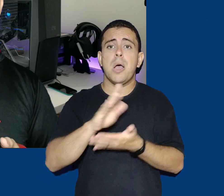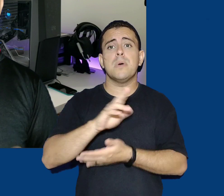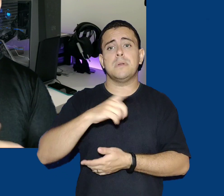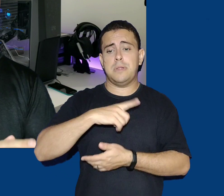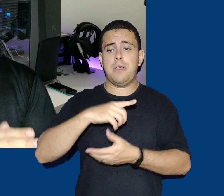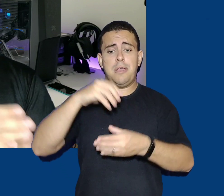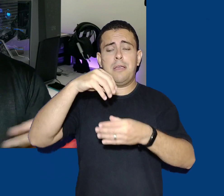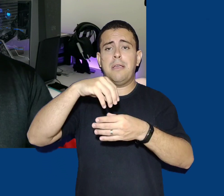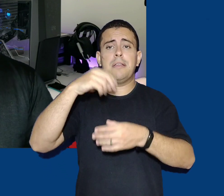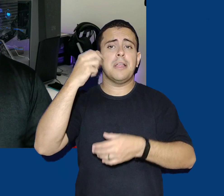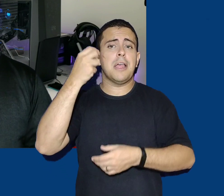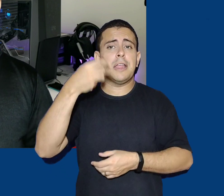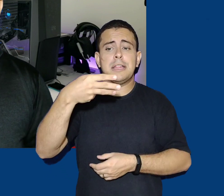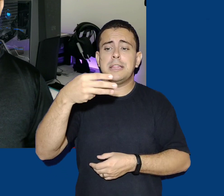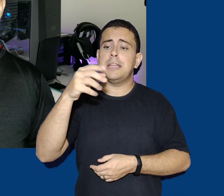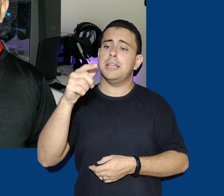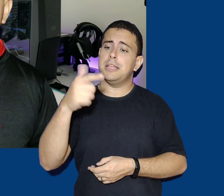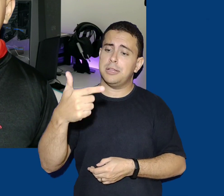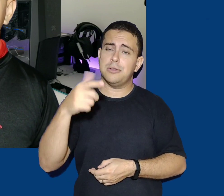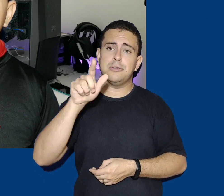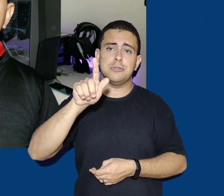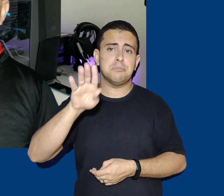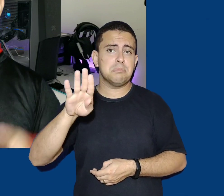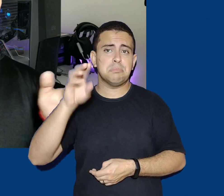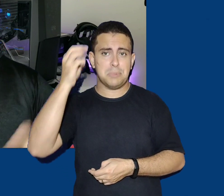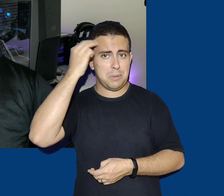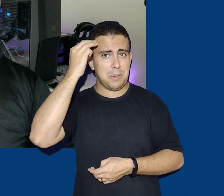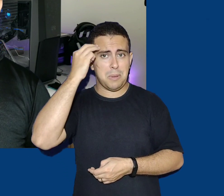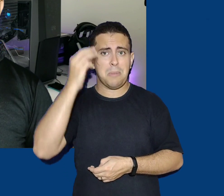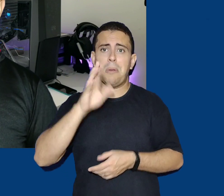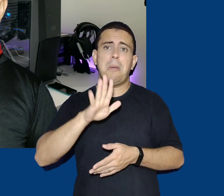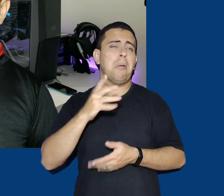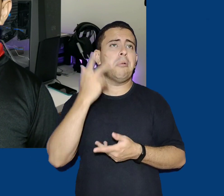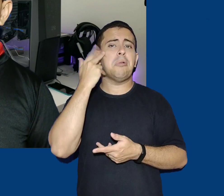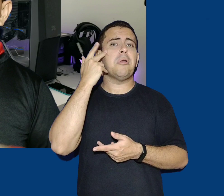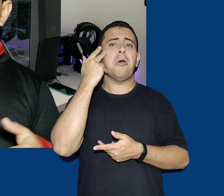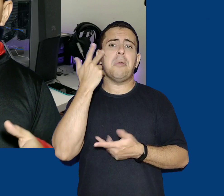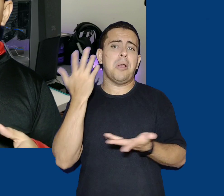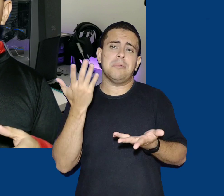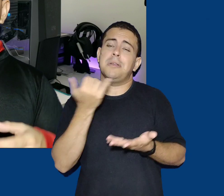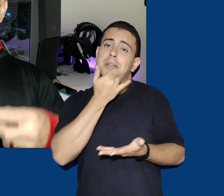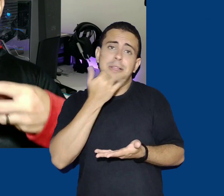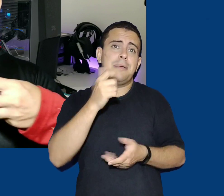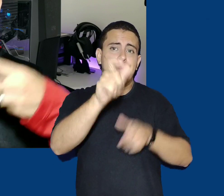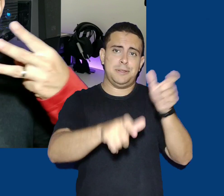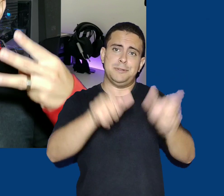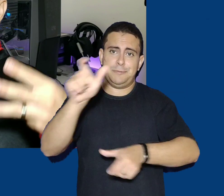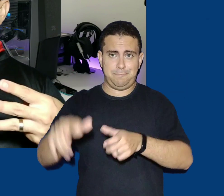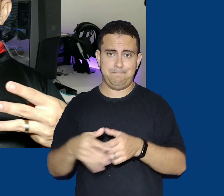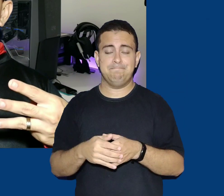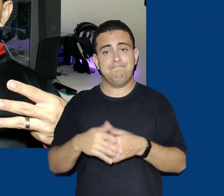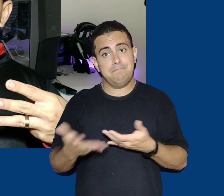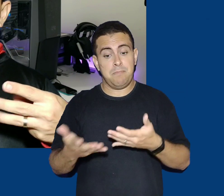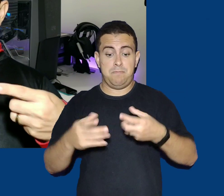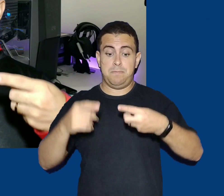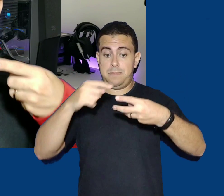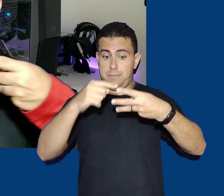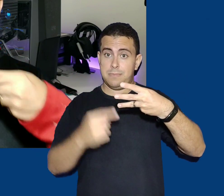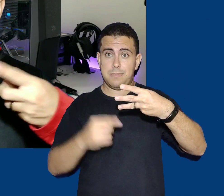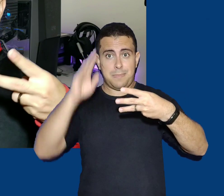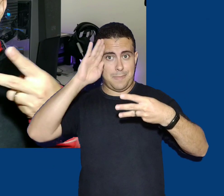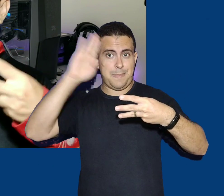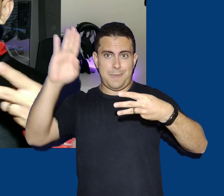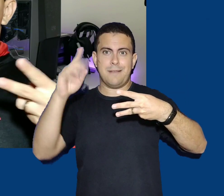têm 32 GB e está metade livre, então vai depender aí do seu uso. Então esses foram os três principais,